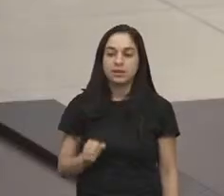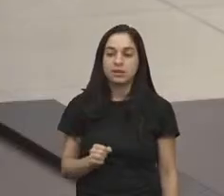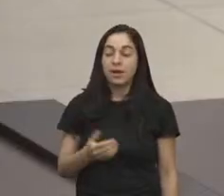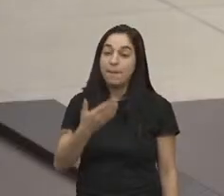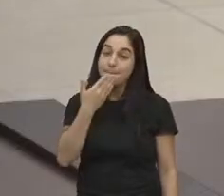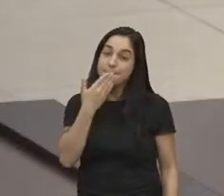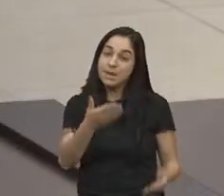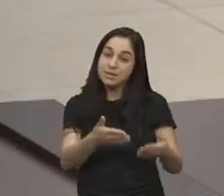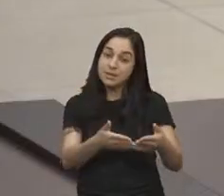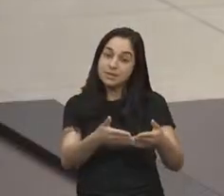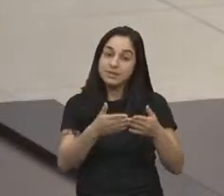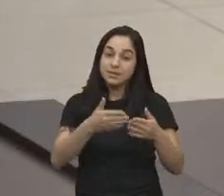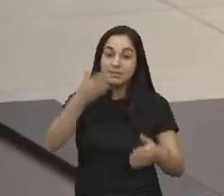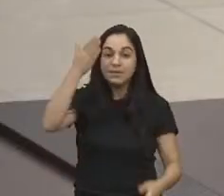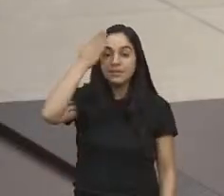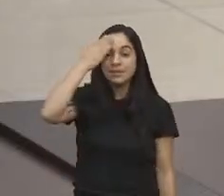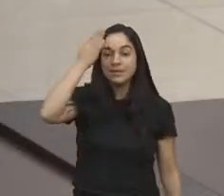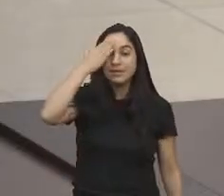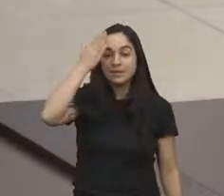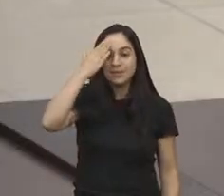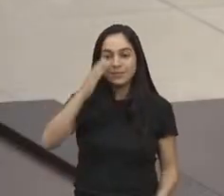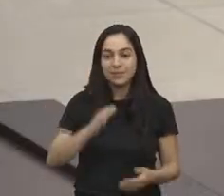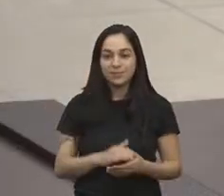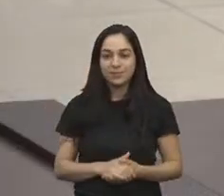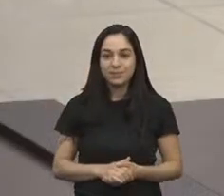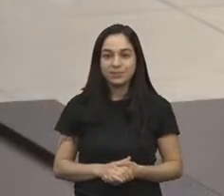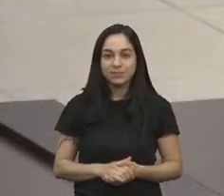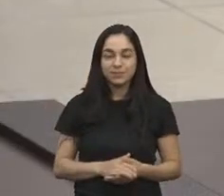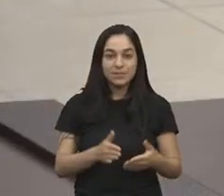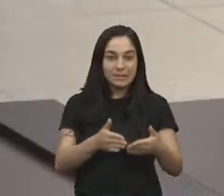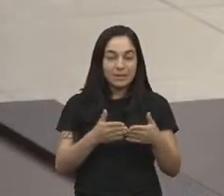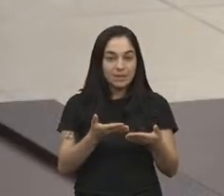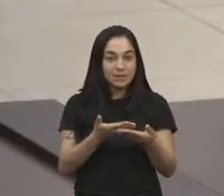peço licença para entender de onde são os senhores.